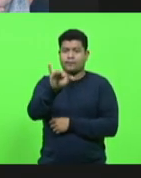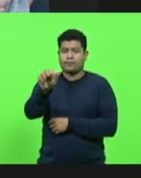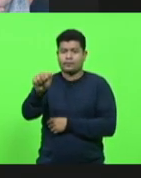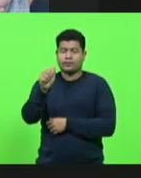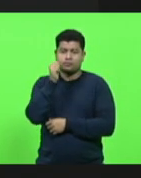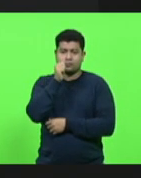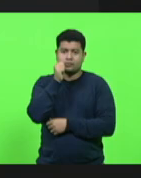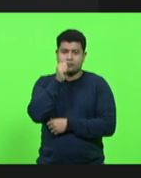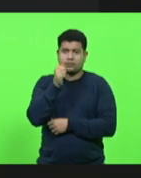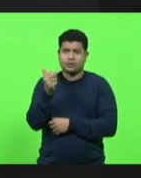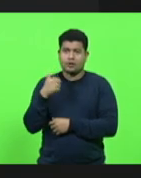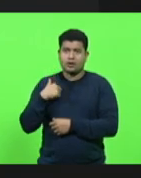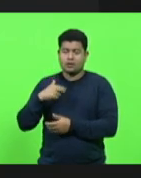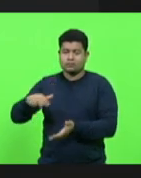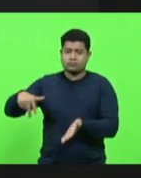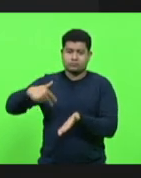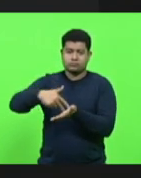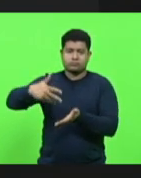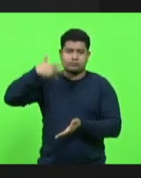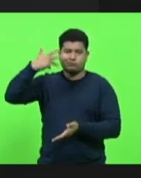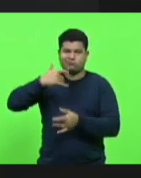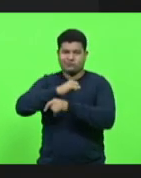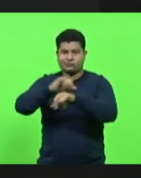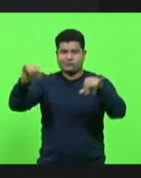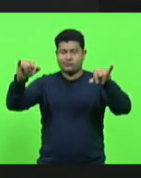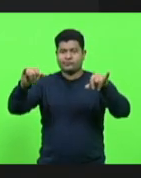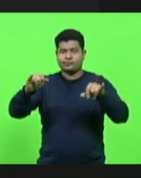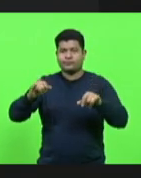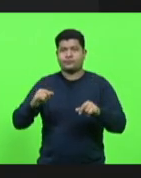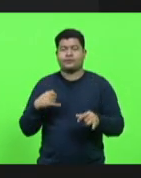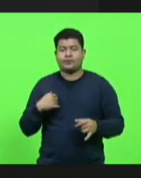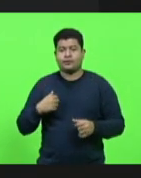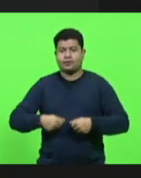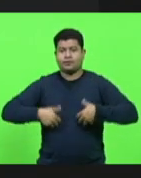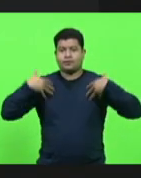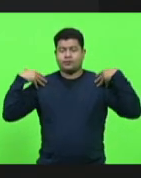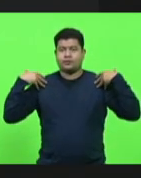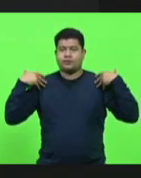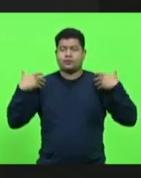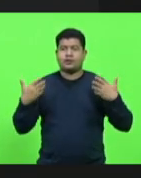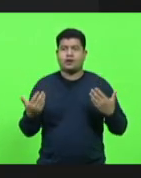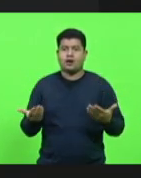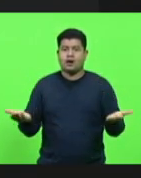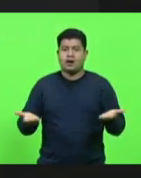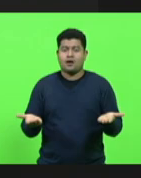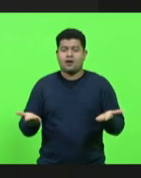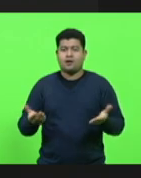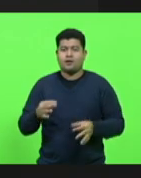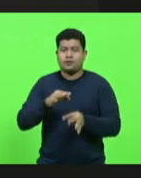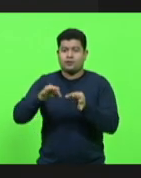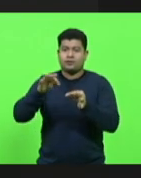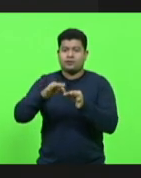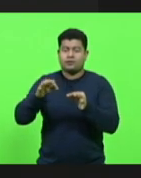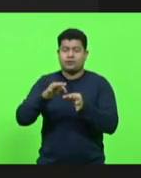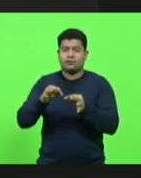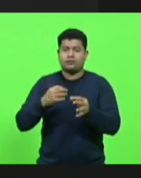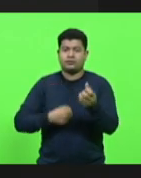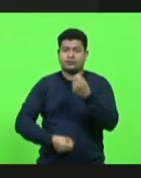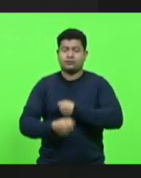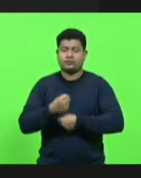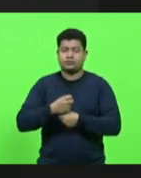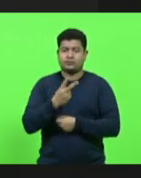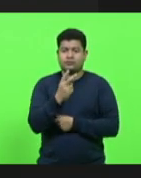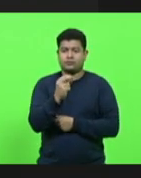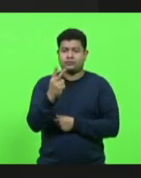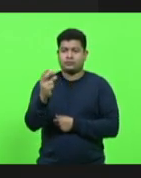Piacentini façam o uso da palavra com finalidade de homenagear o cenário da entidade ocorrido em 2020, visto